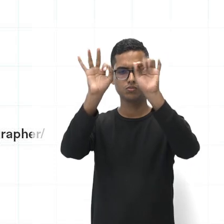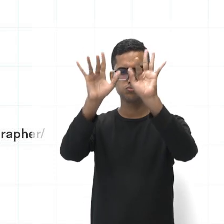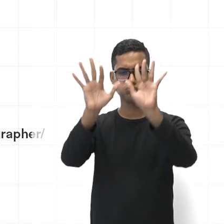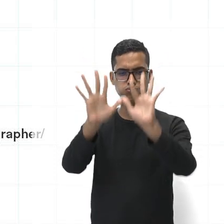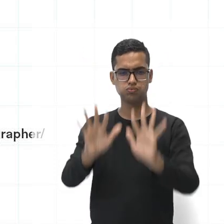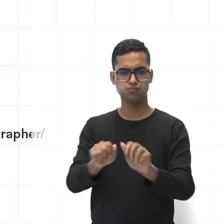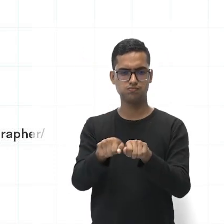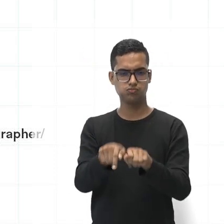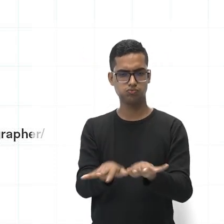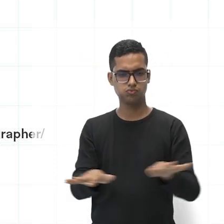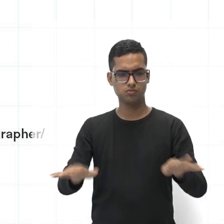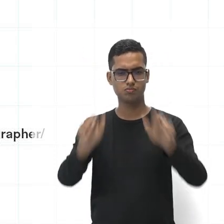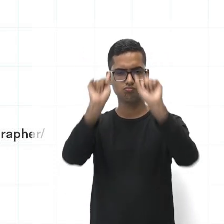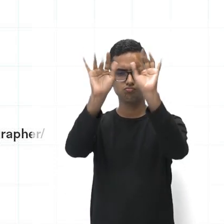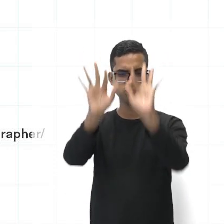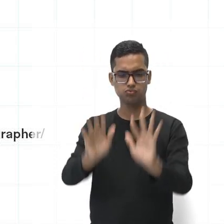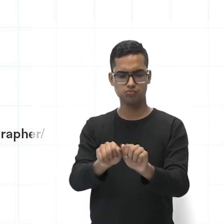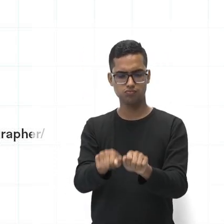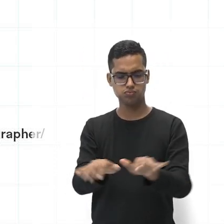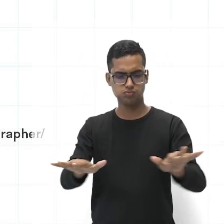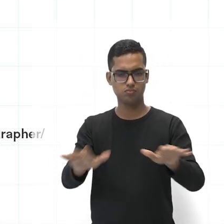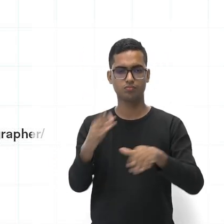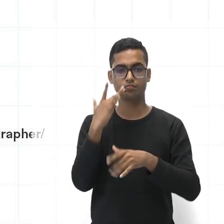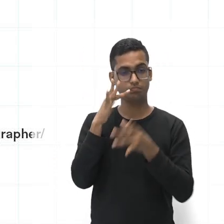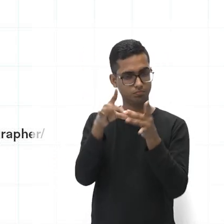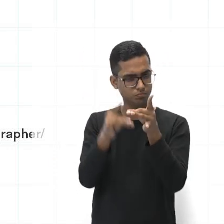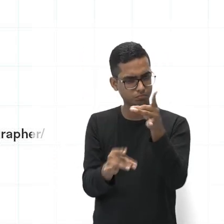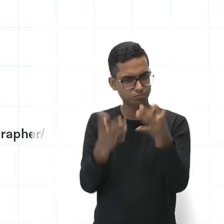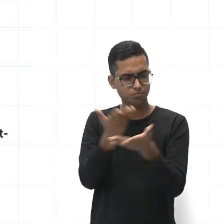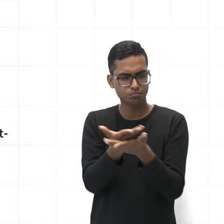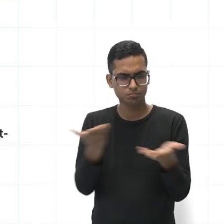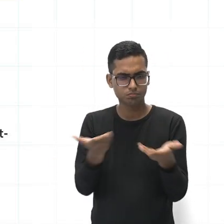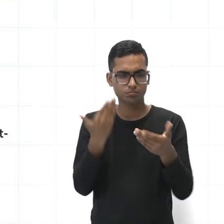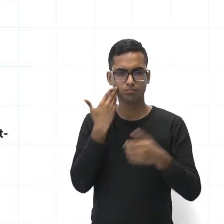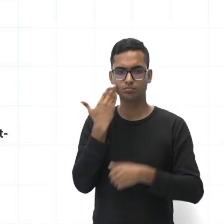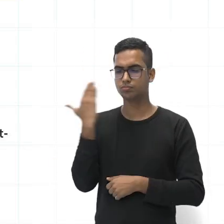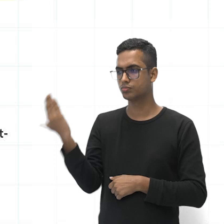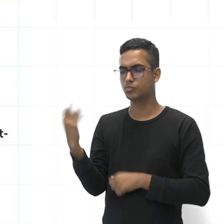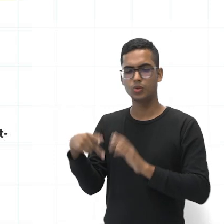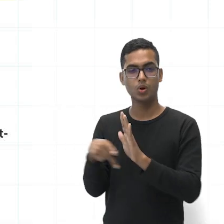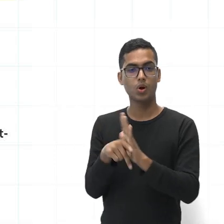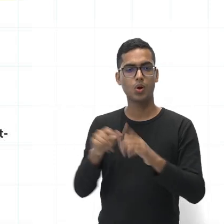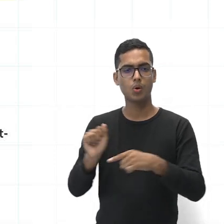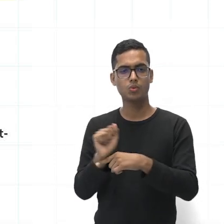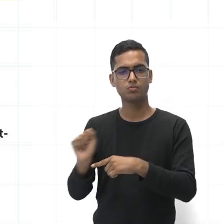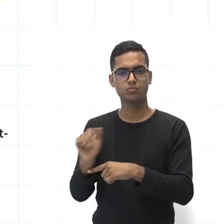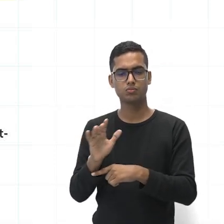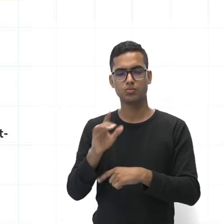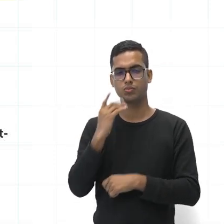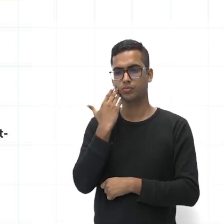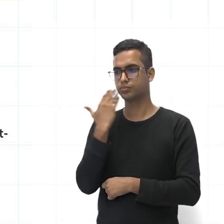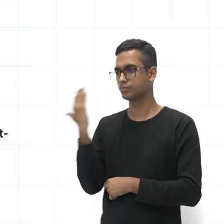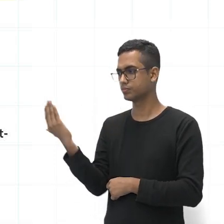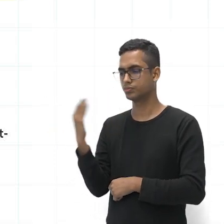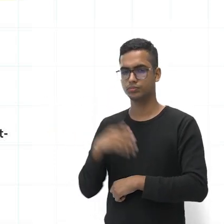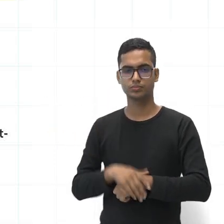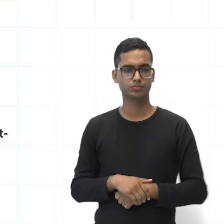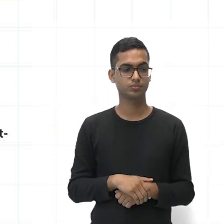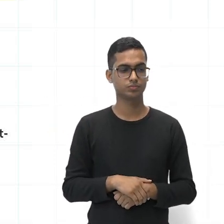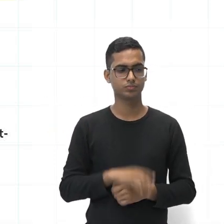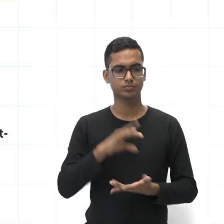ver detalhadamente cada uma delas. A destilação simples é utilizada para